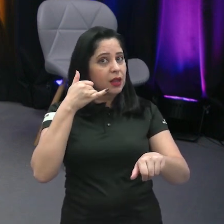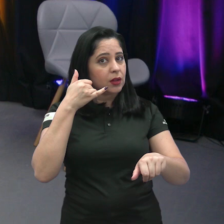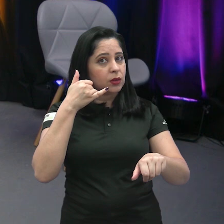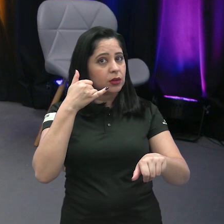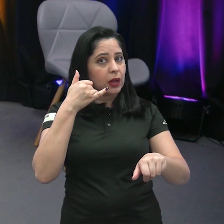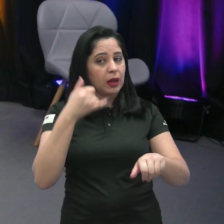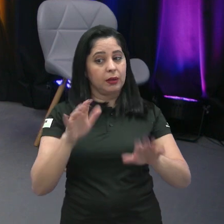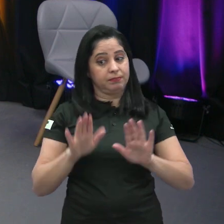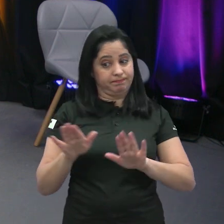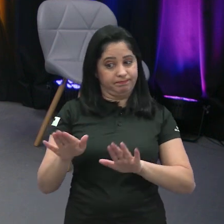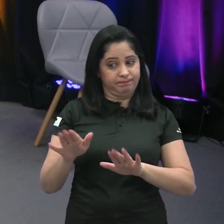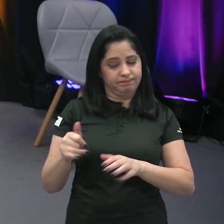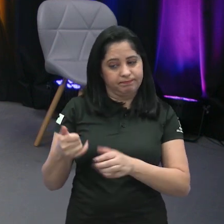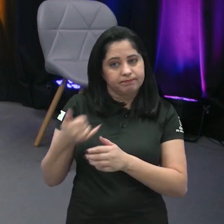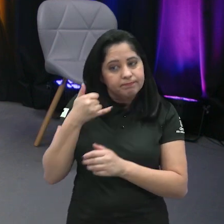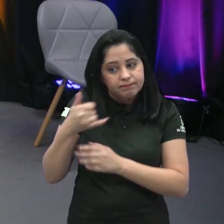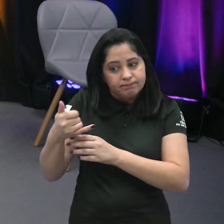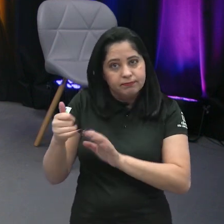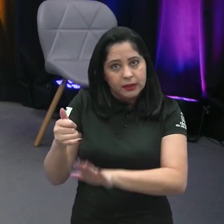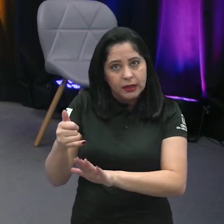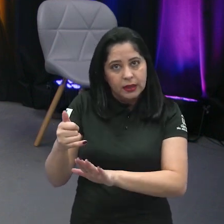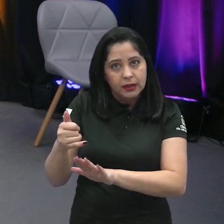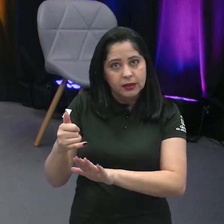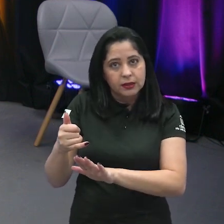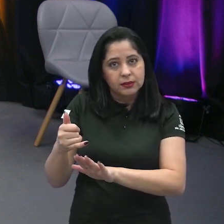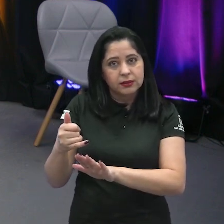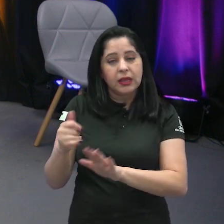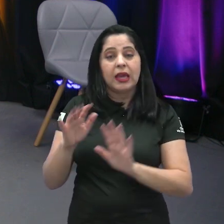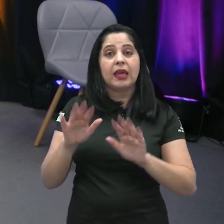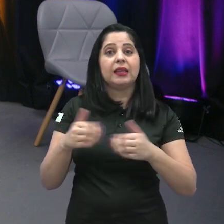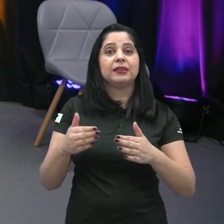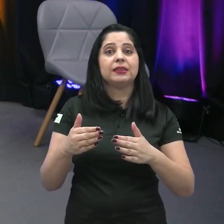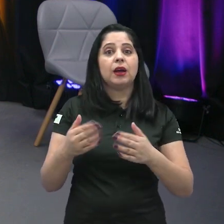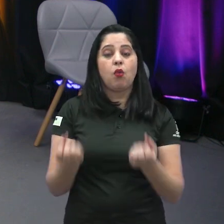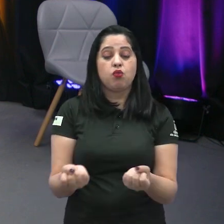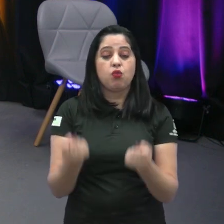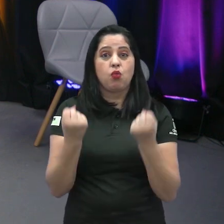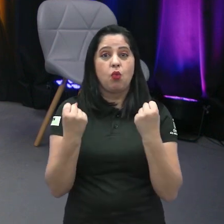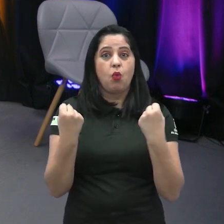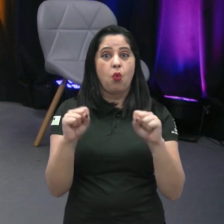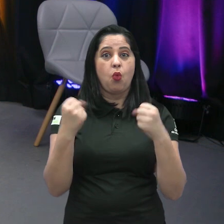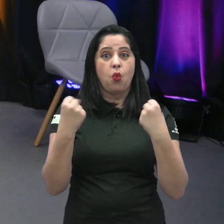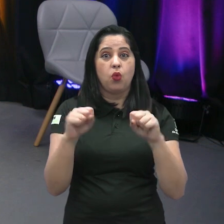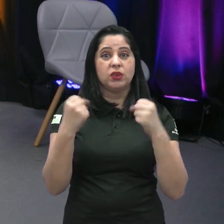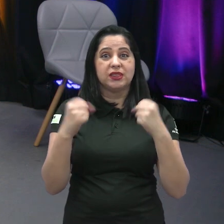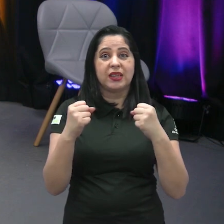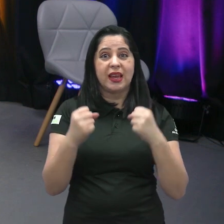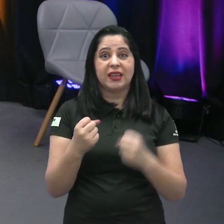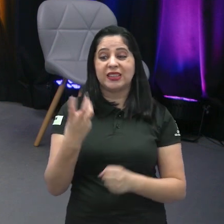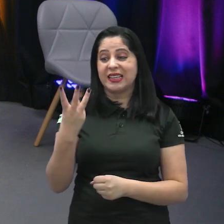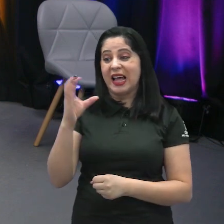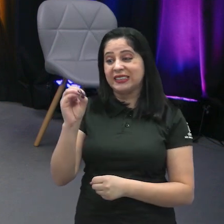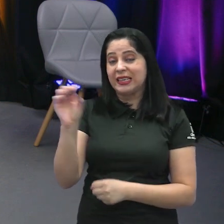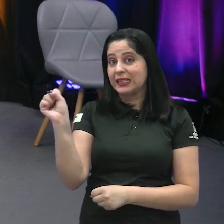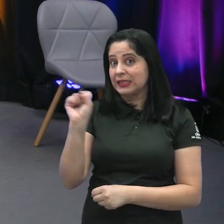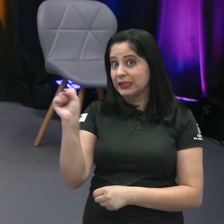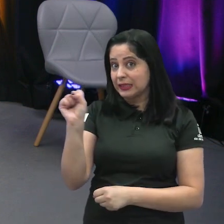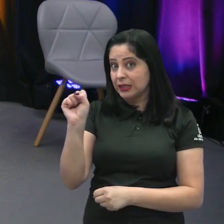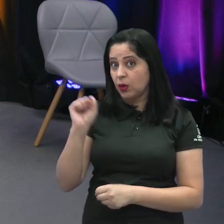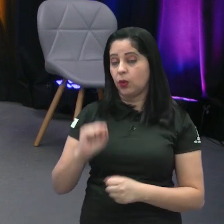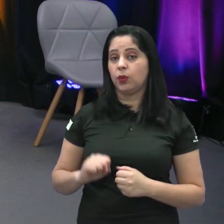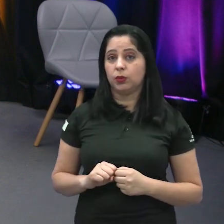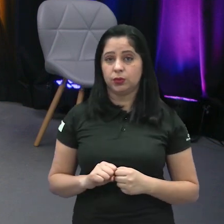um cronômetro, deixa ele preparado aí. Eu quero em todos os exercícios uma execução de